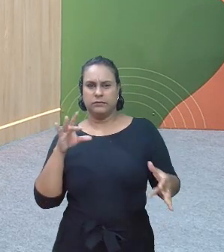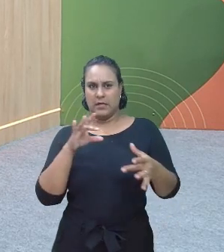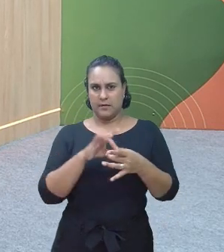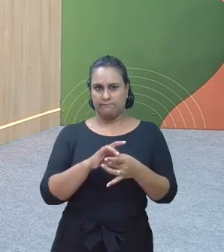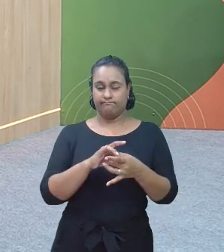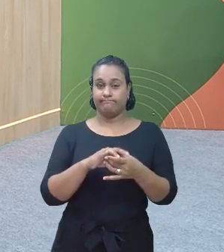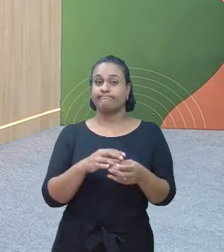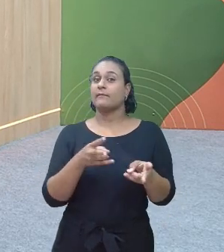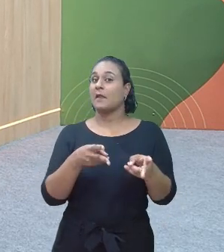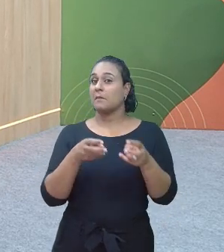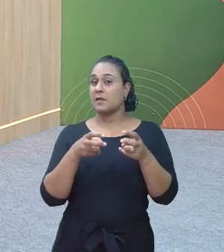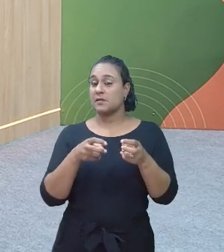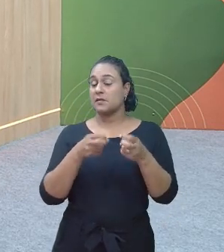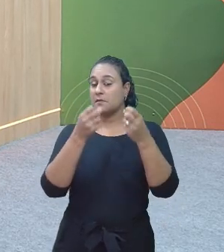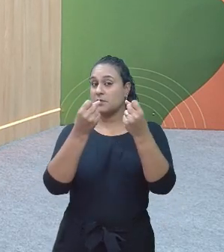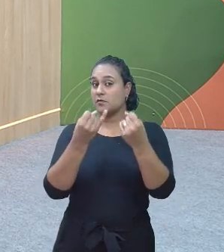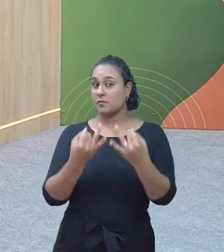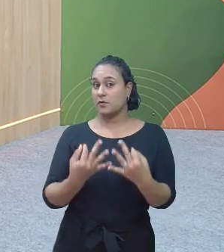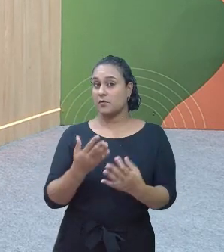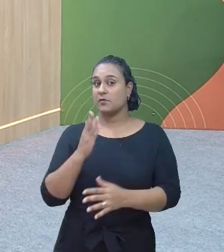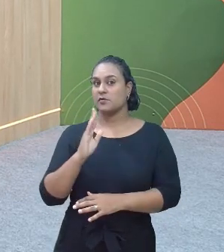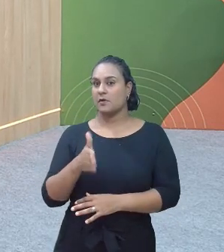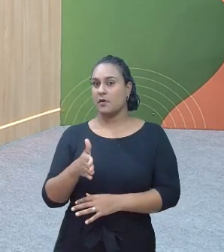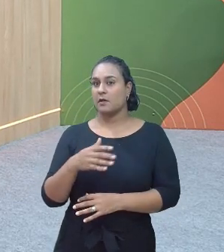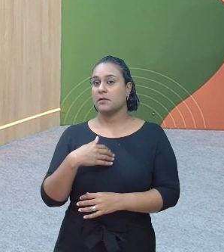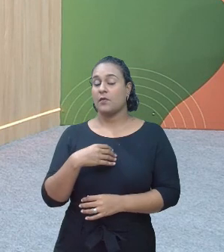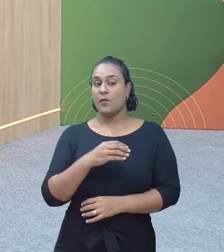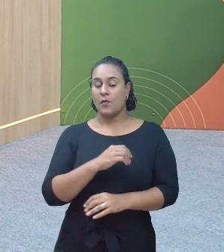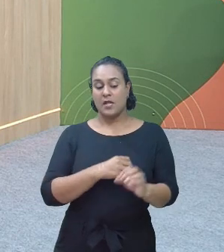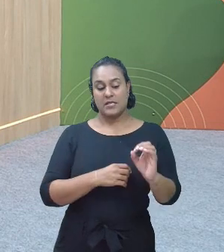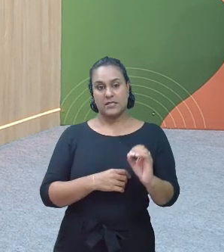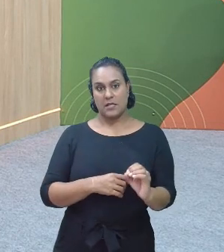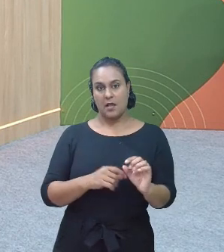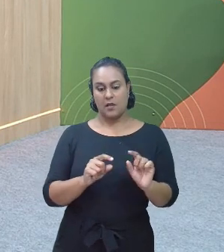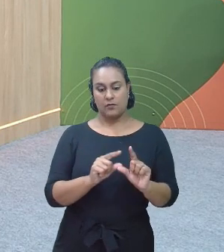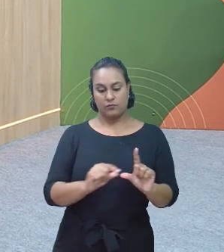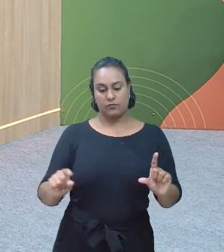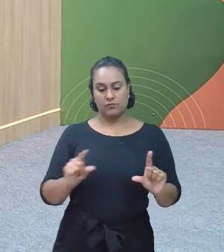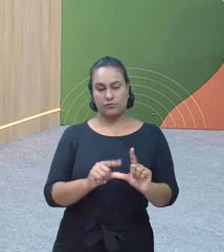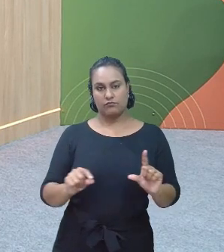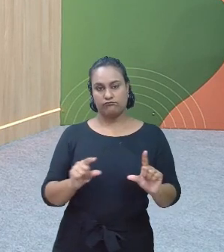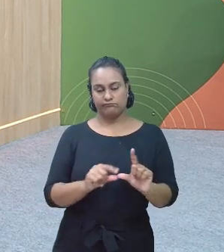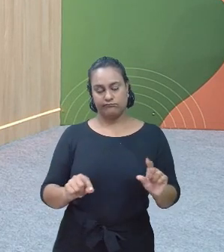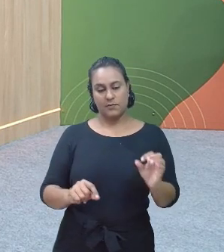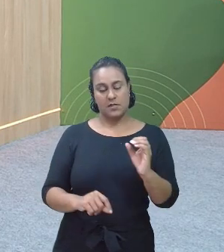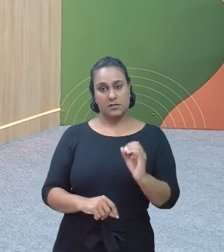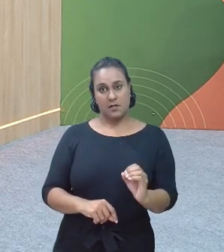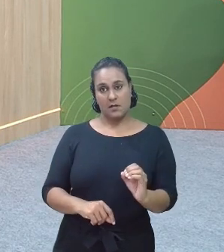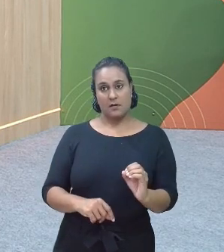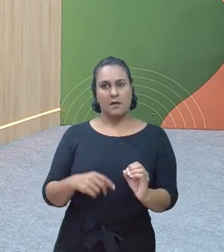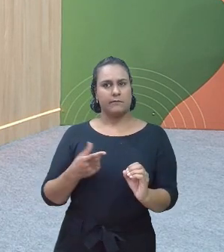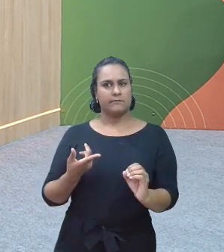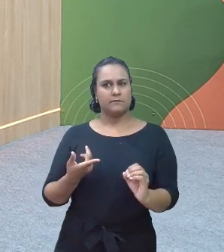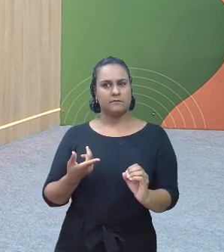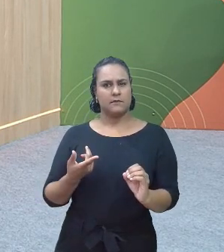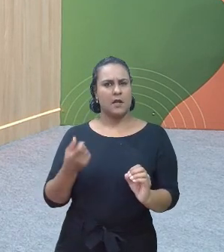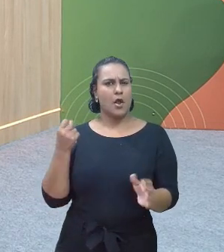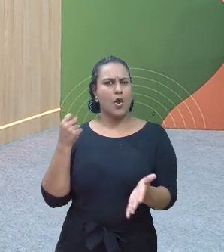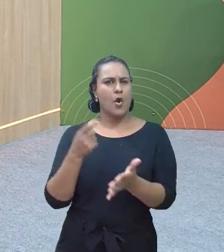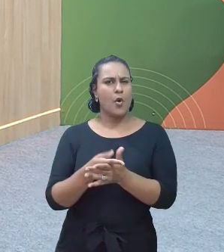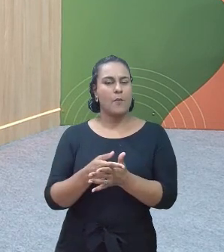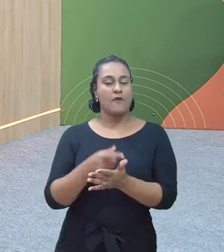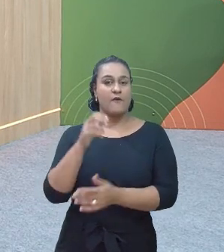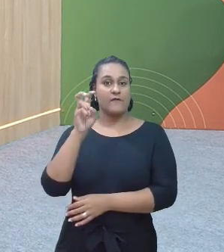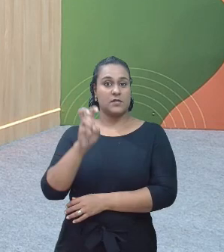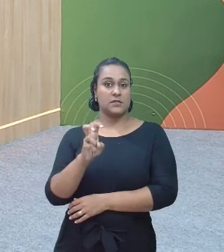Perceba aquilo que a gente acabou de falar, ó. No caso do 0, a quantidade 0 de bilhetes, quem comprou foram 5 alunos, que na